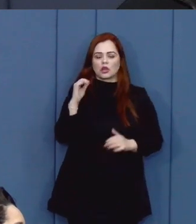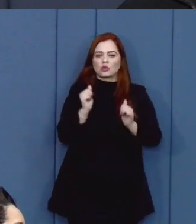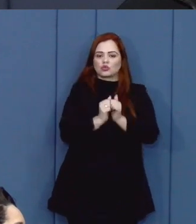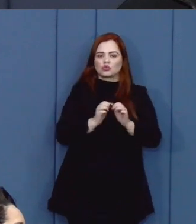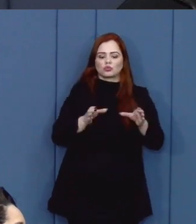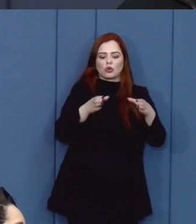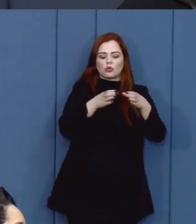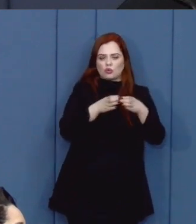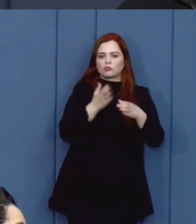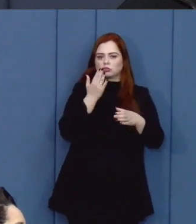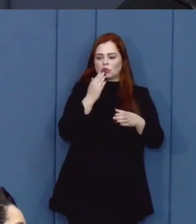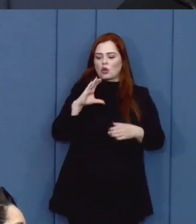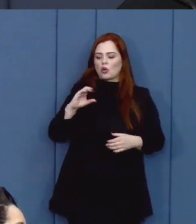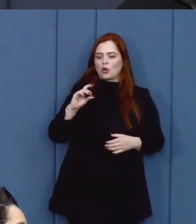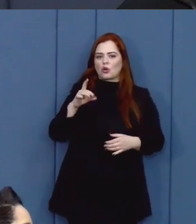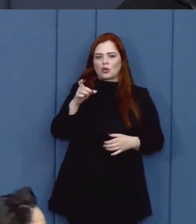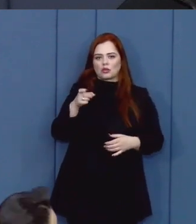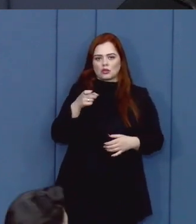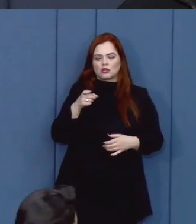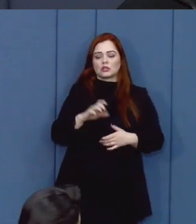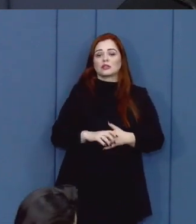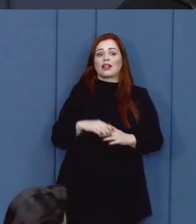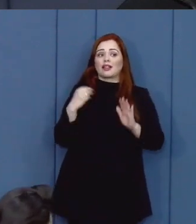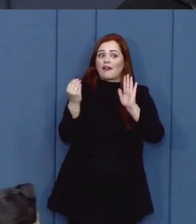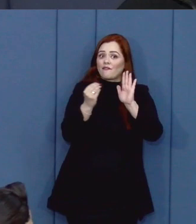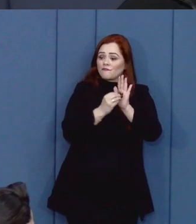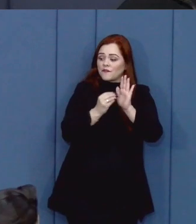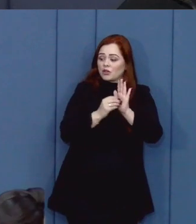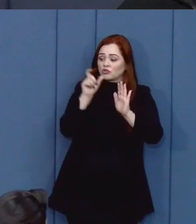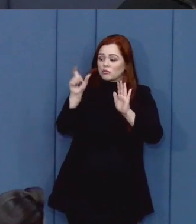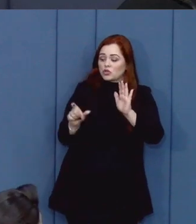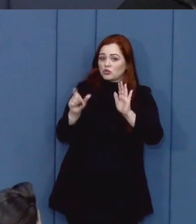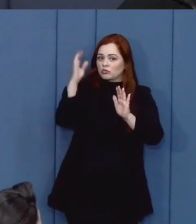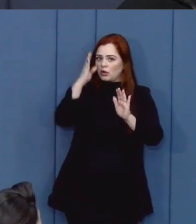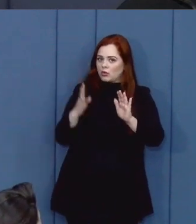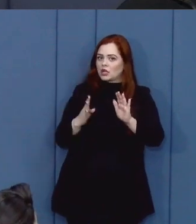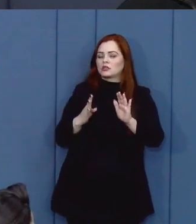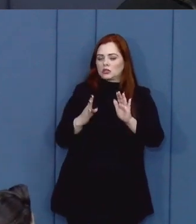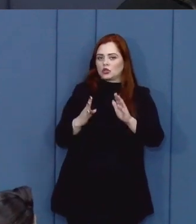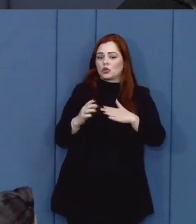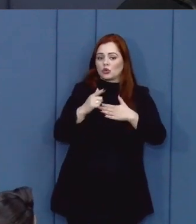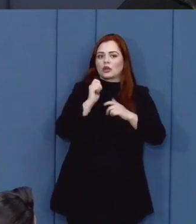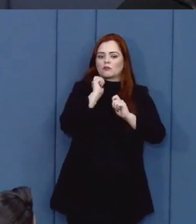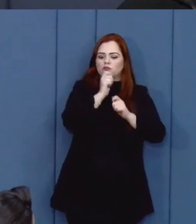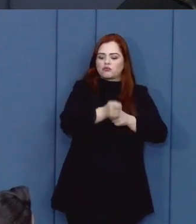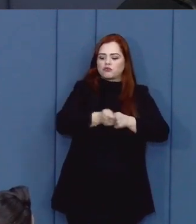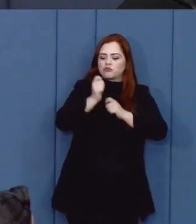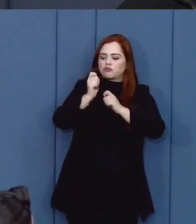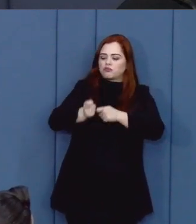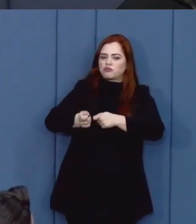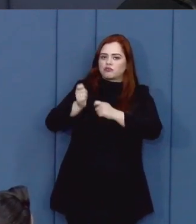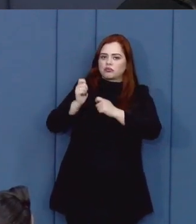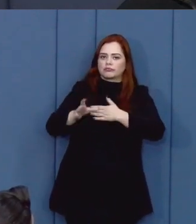Códex Alimentares, falta de participantes brasileiros no Comitê de Pesticidas, e é fundamental garantir